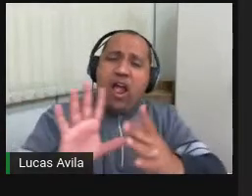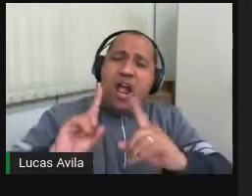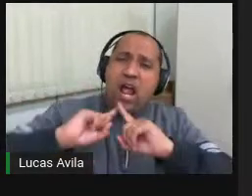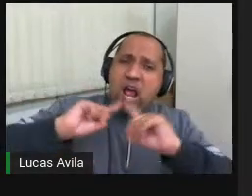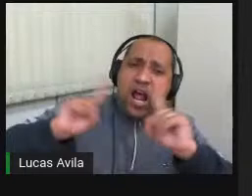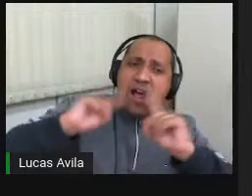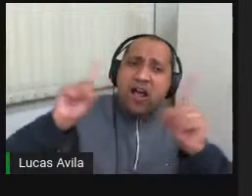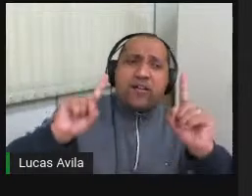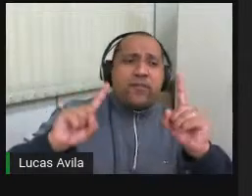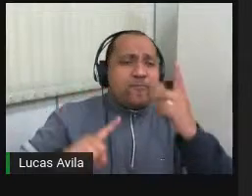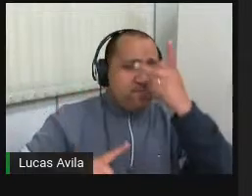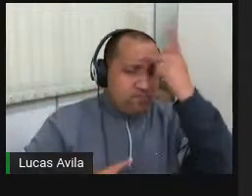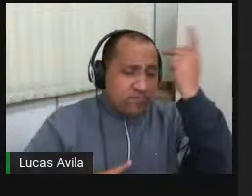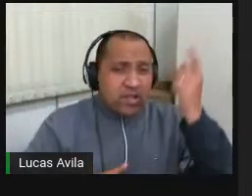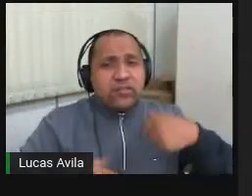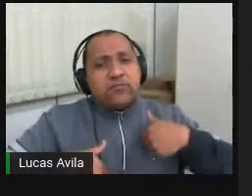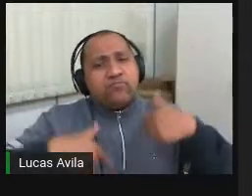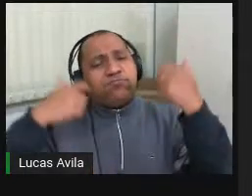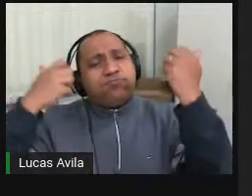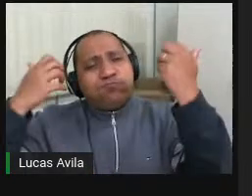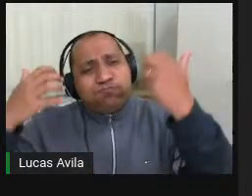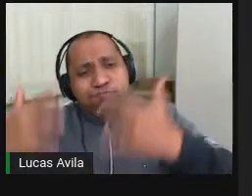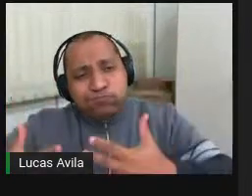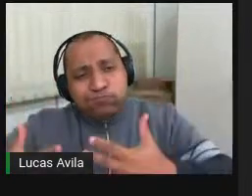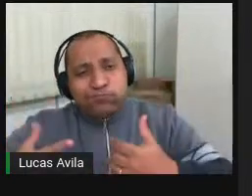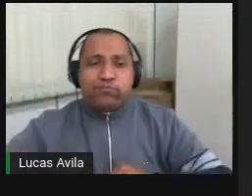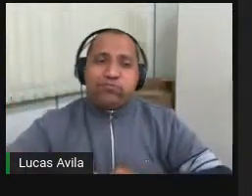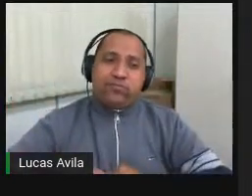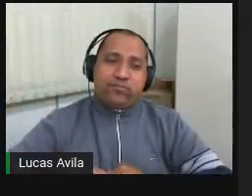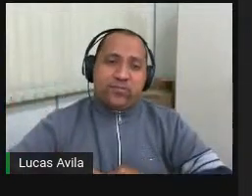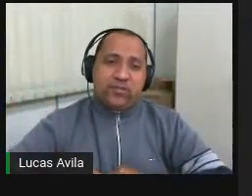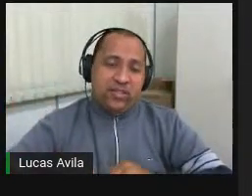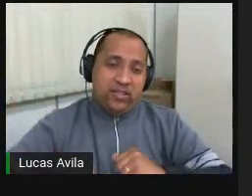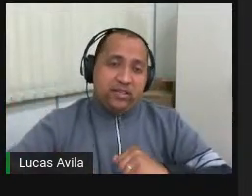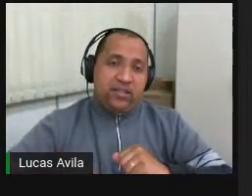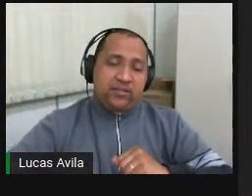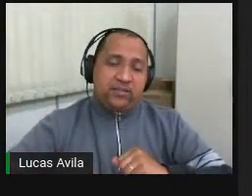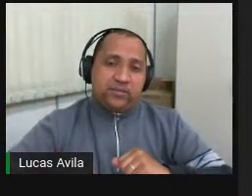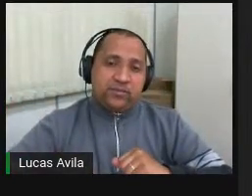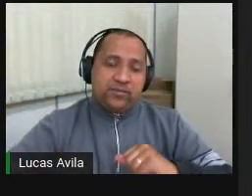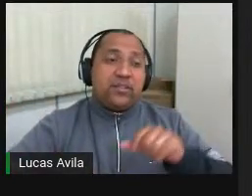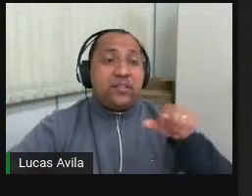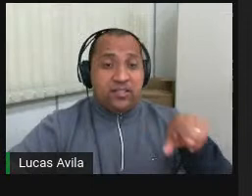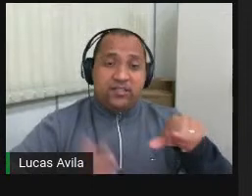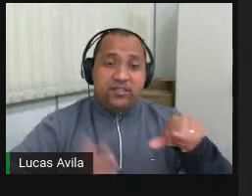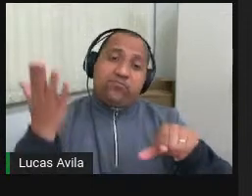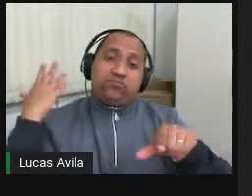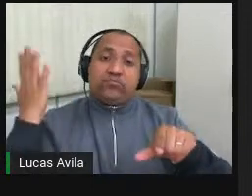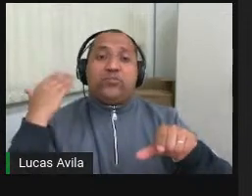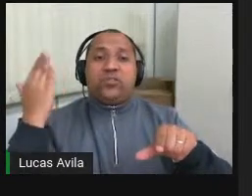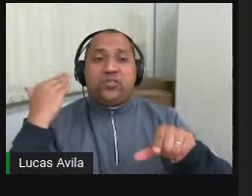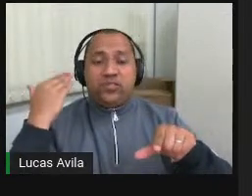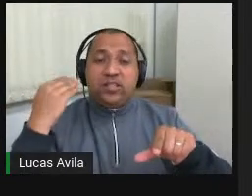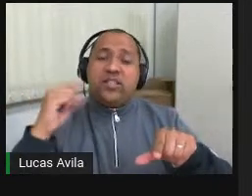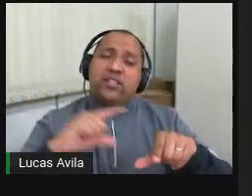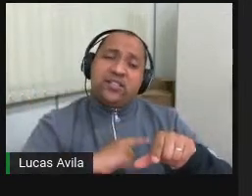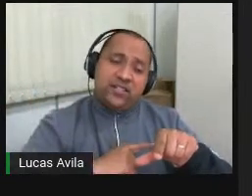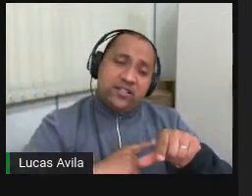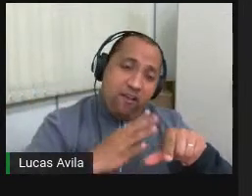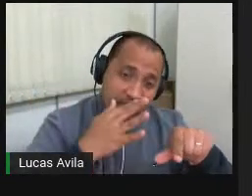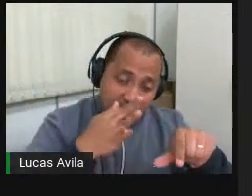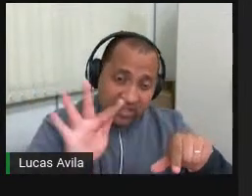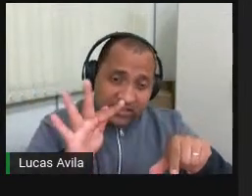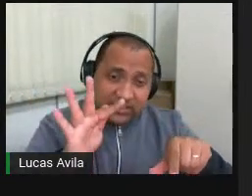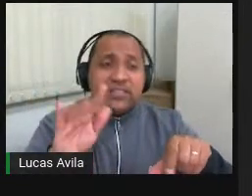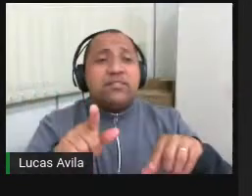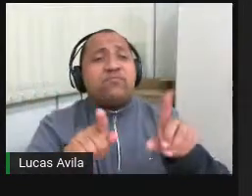teve que ser explicada, onde os, né, na época, né, franceses e pessoas que para lá